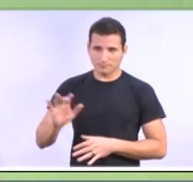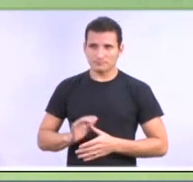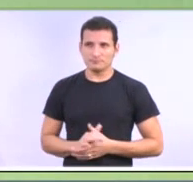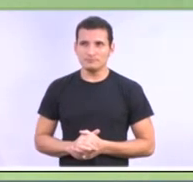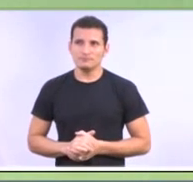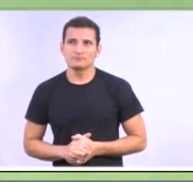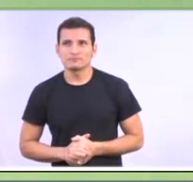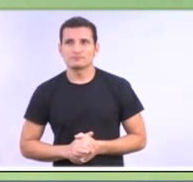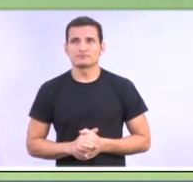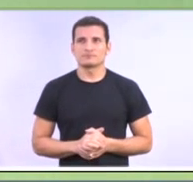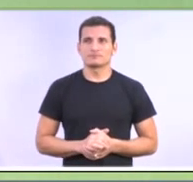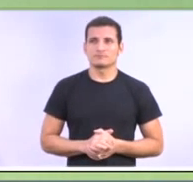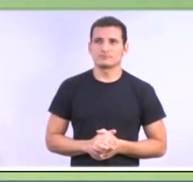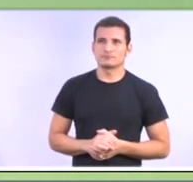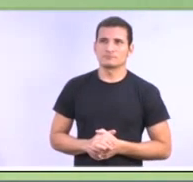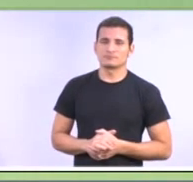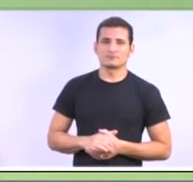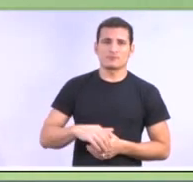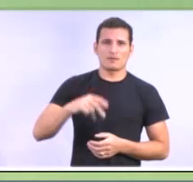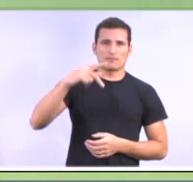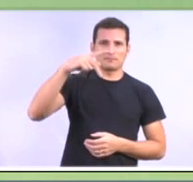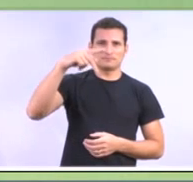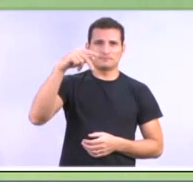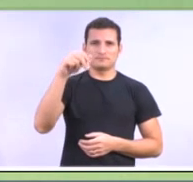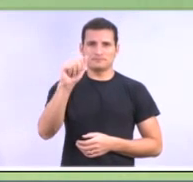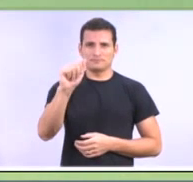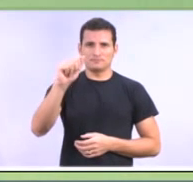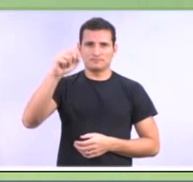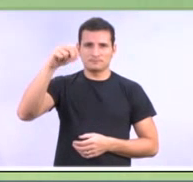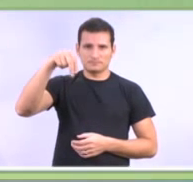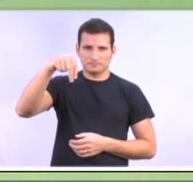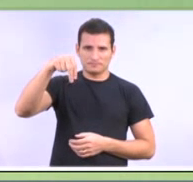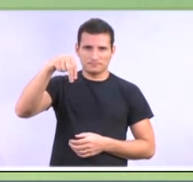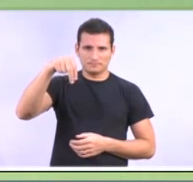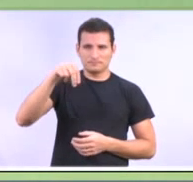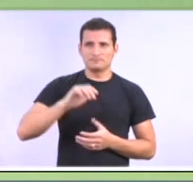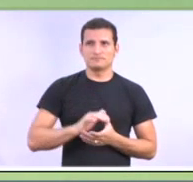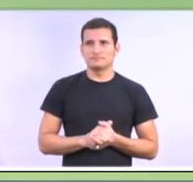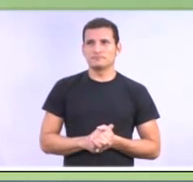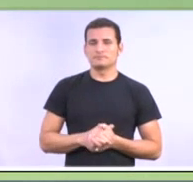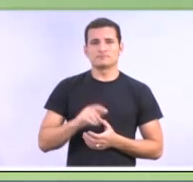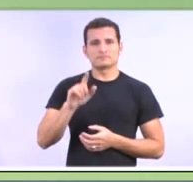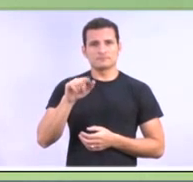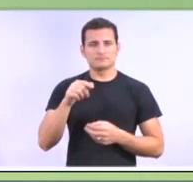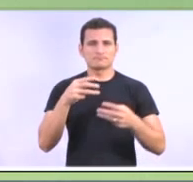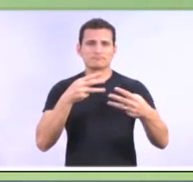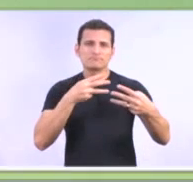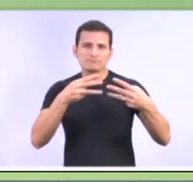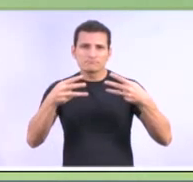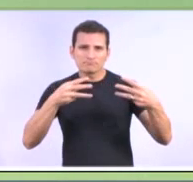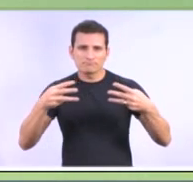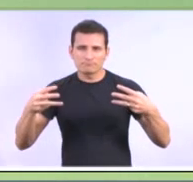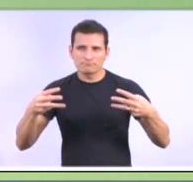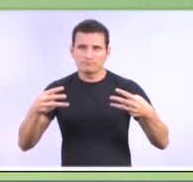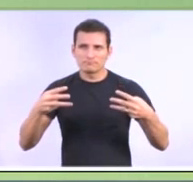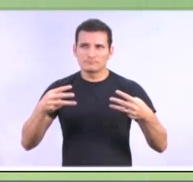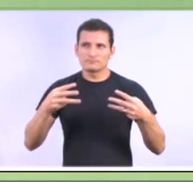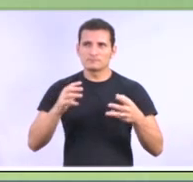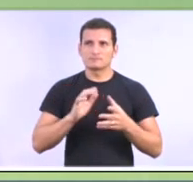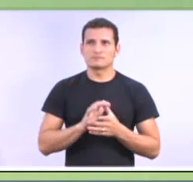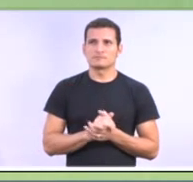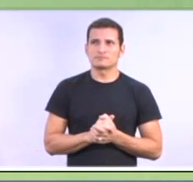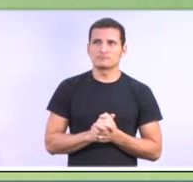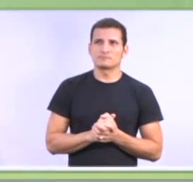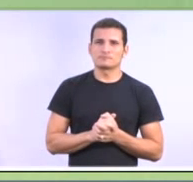Primeiramente, a PAN, Personal Area Network. São redes de curta distância centradas no